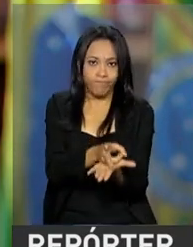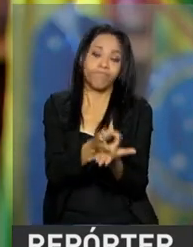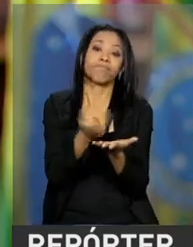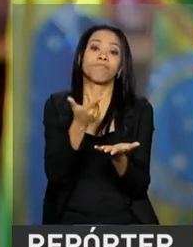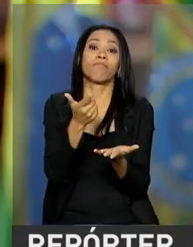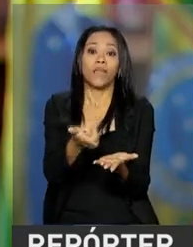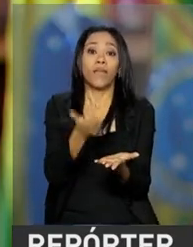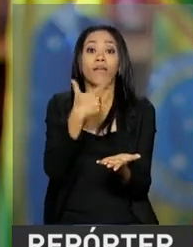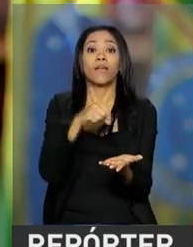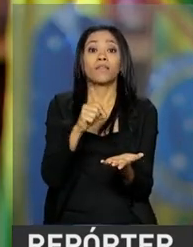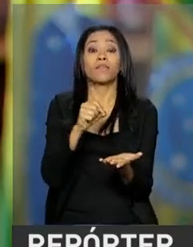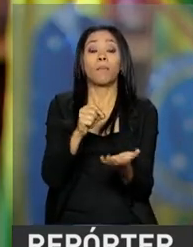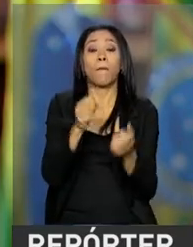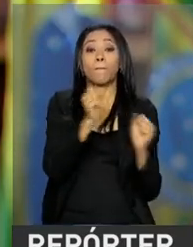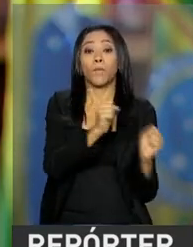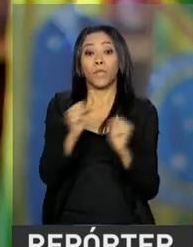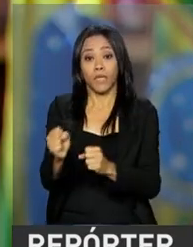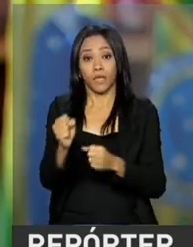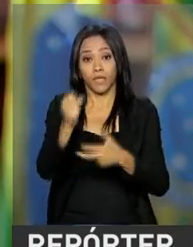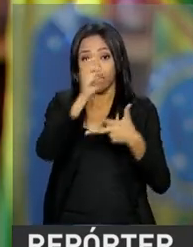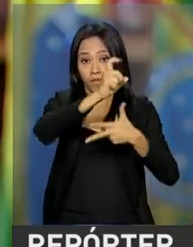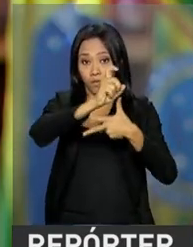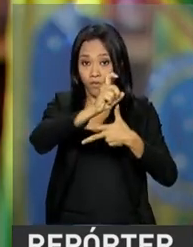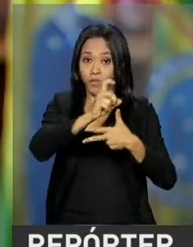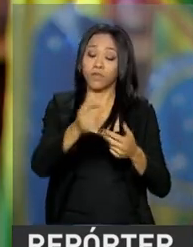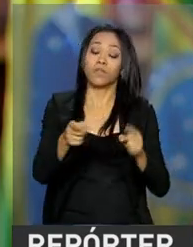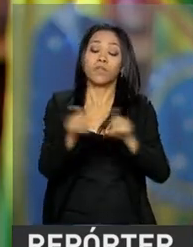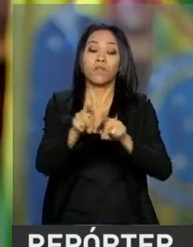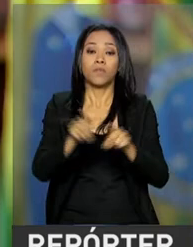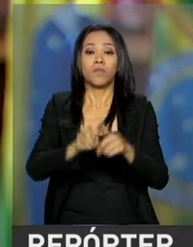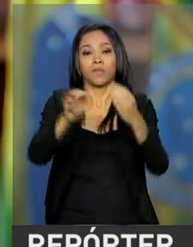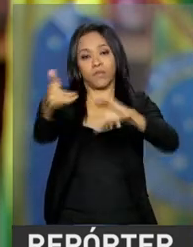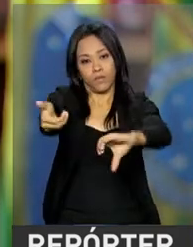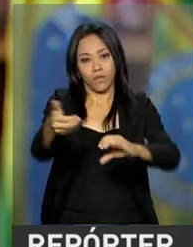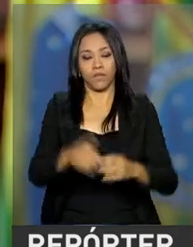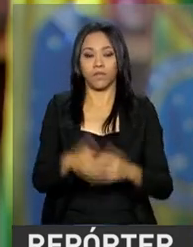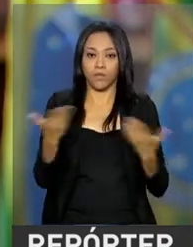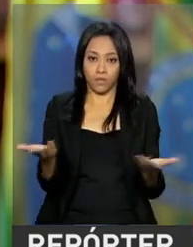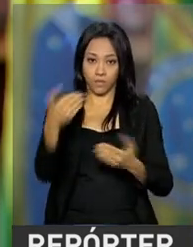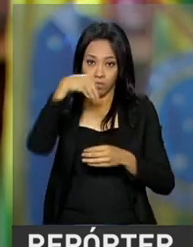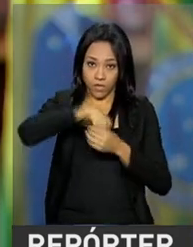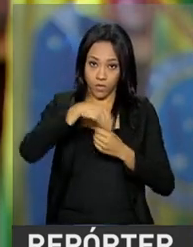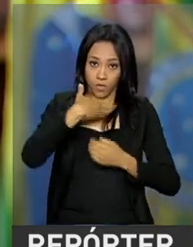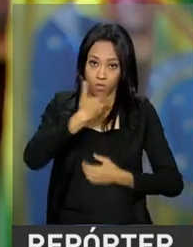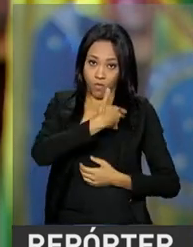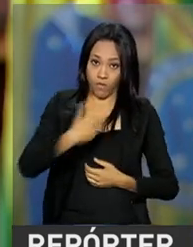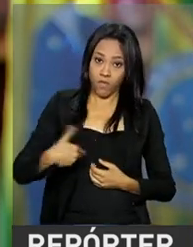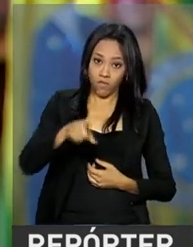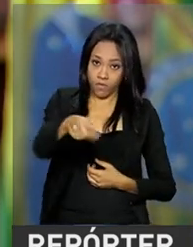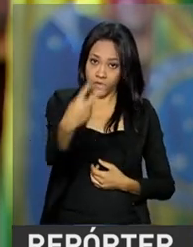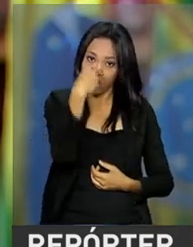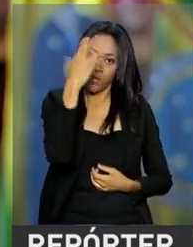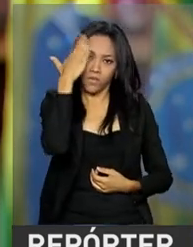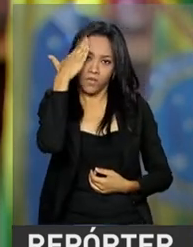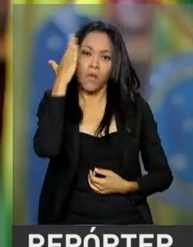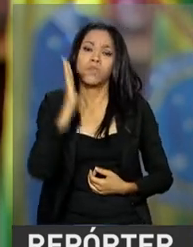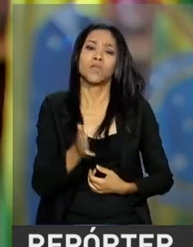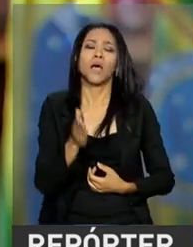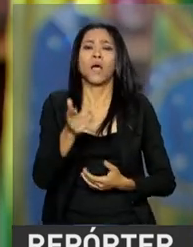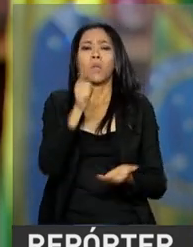mantido entre o Poder Executivo e o Congresso Nacional. Meu governo, você sabe, tirou do